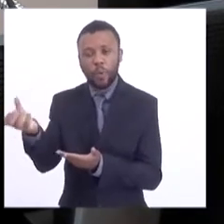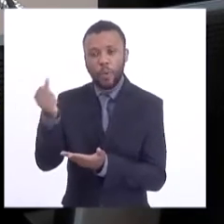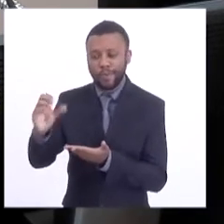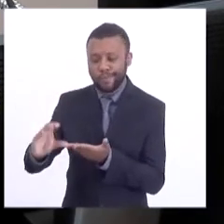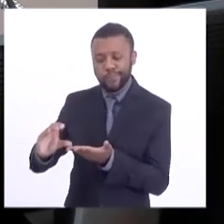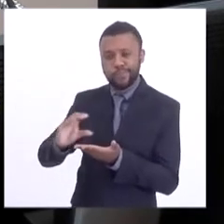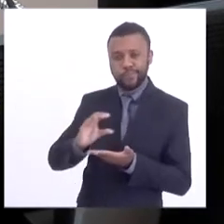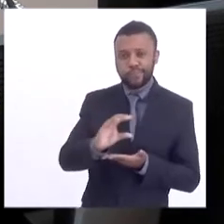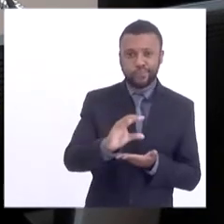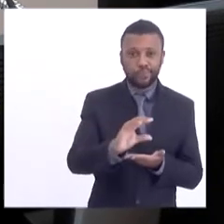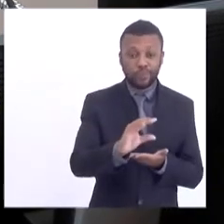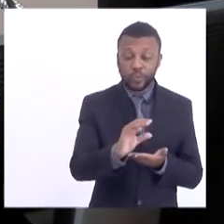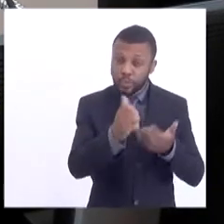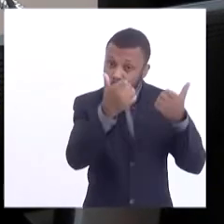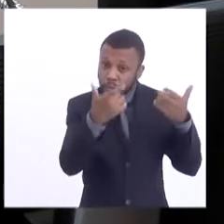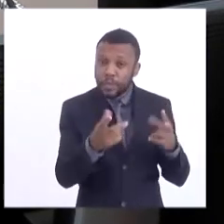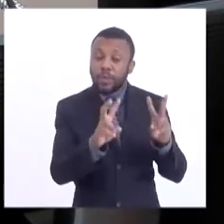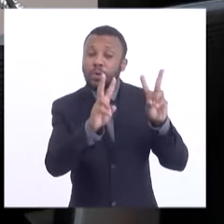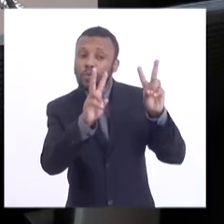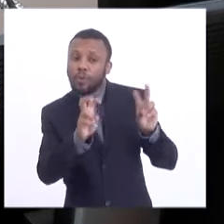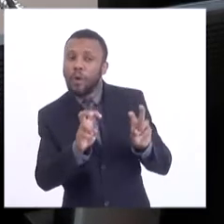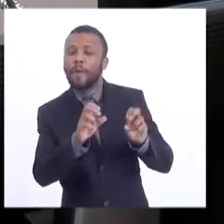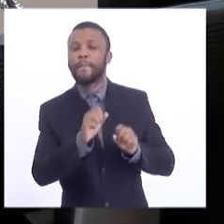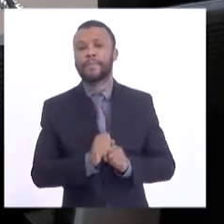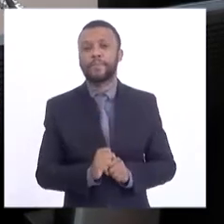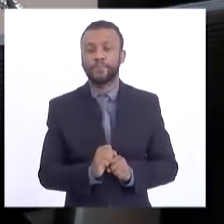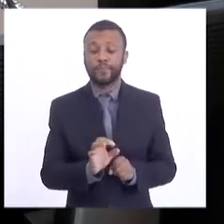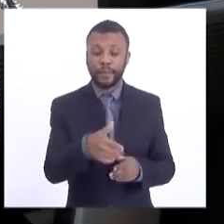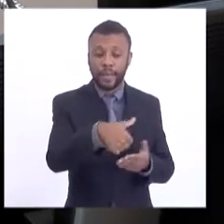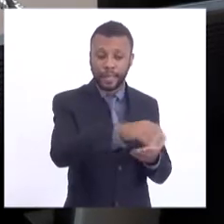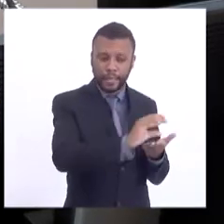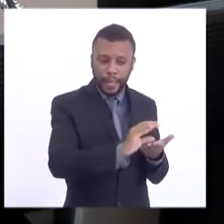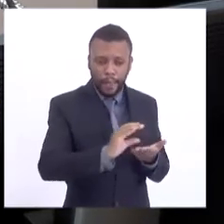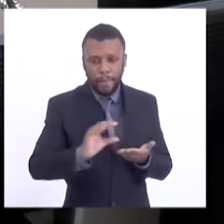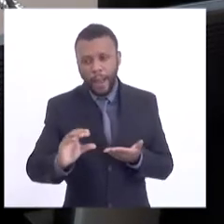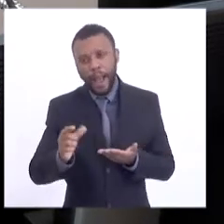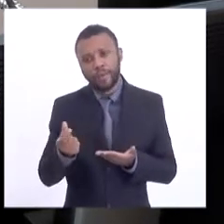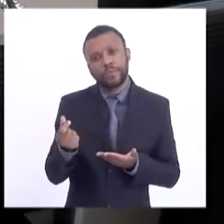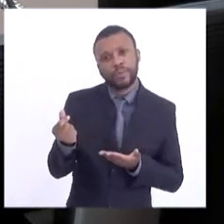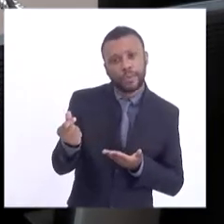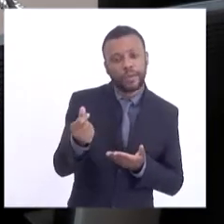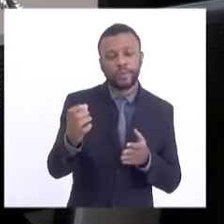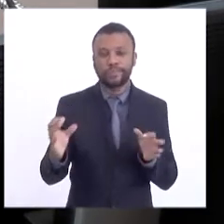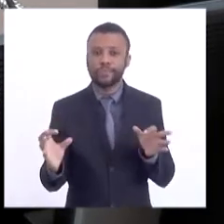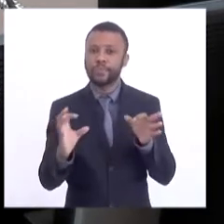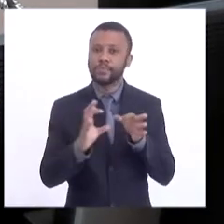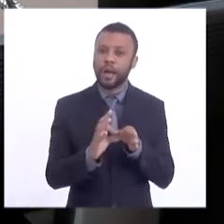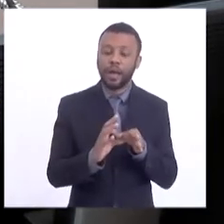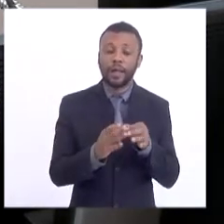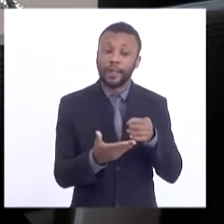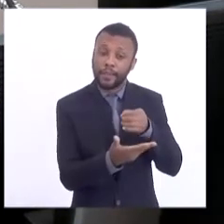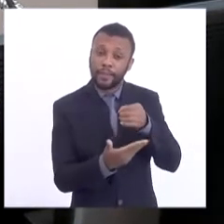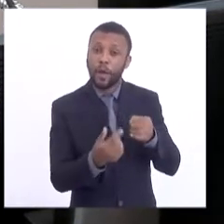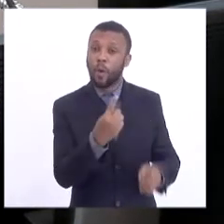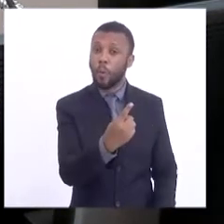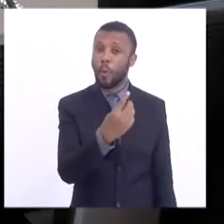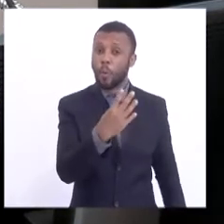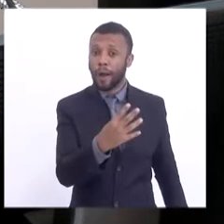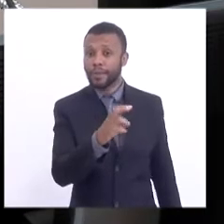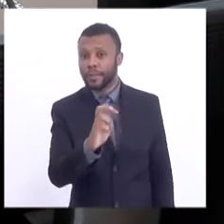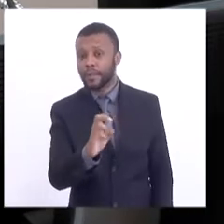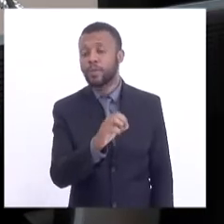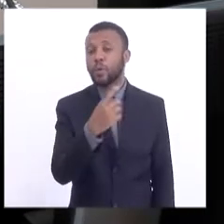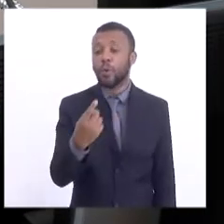é sobre isso e esse cepast o dinheiro é da fonte 145 ou é da